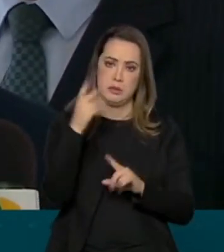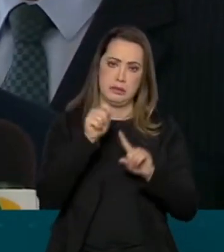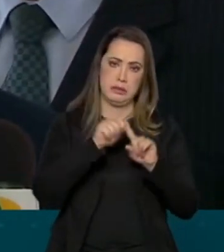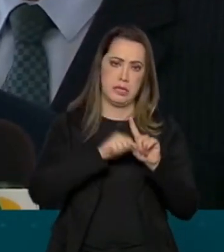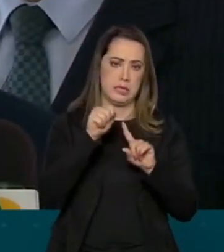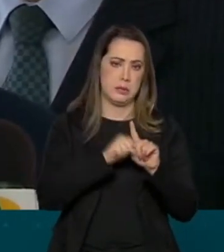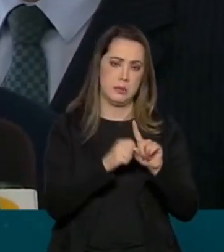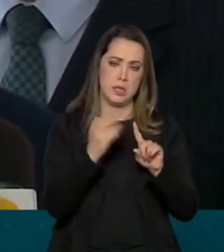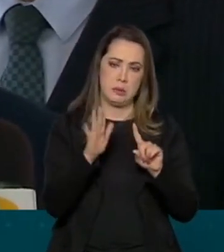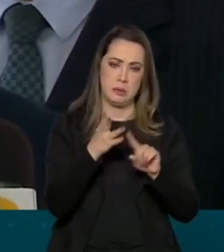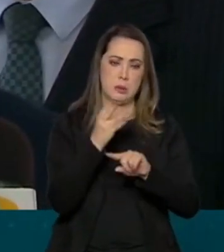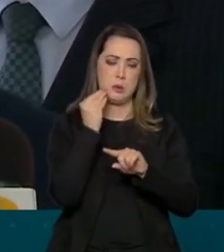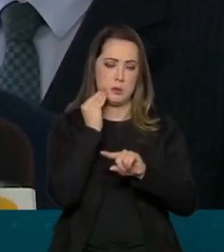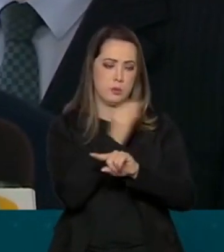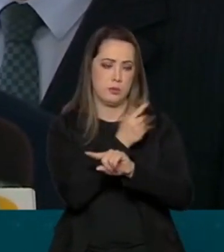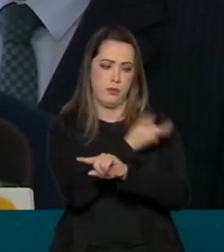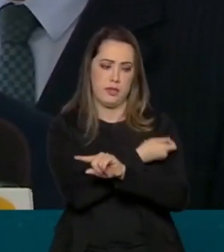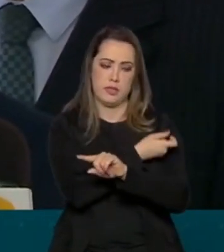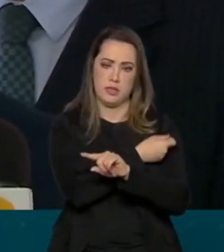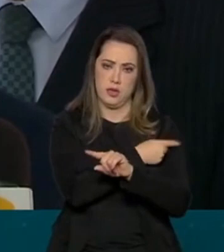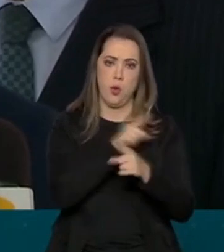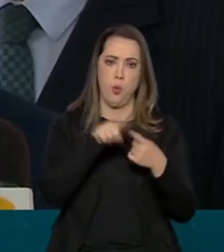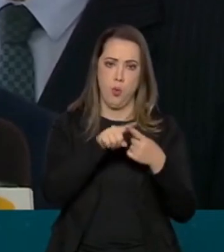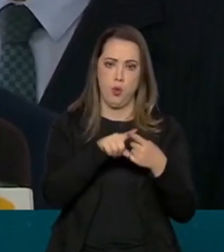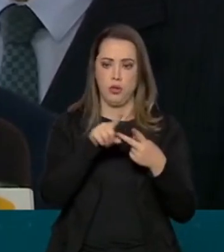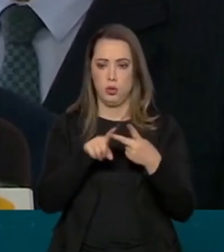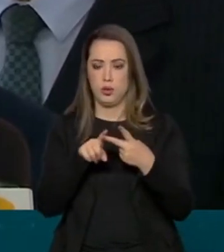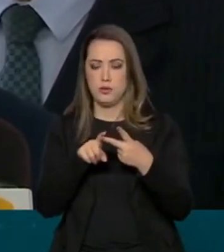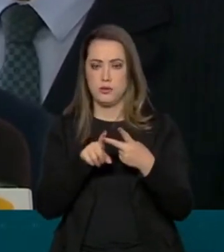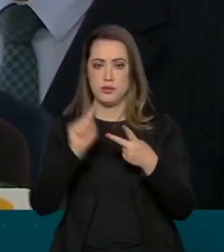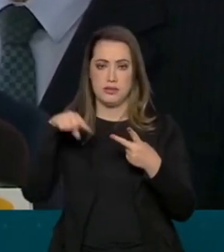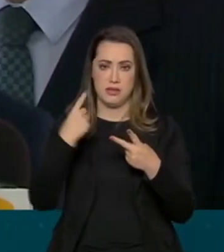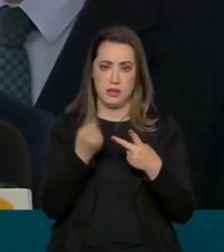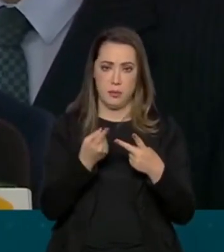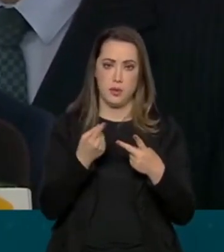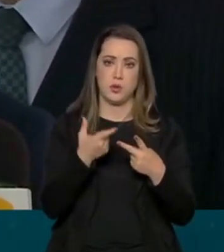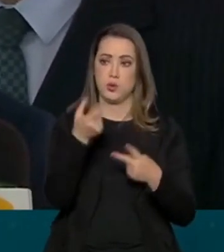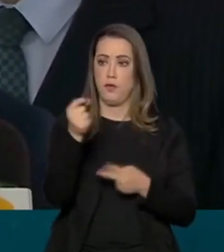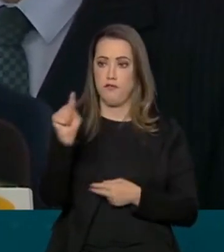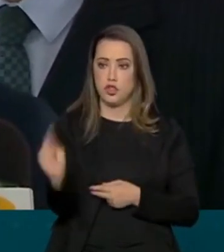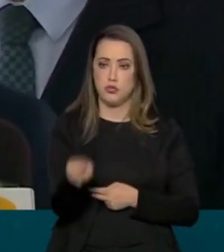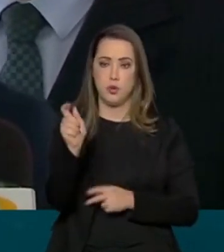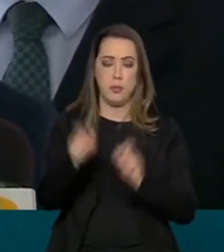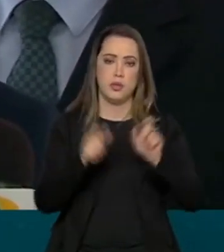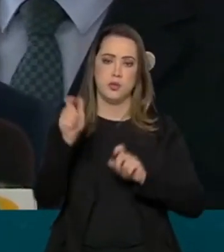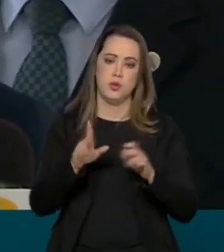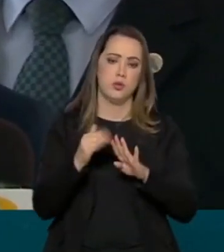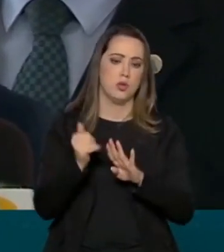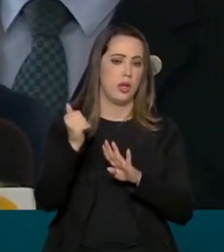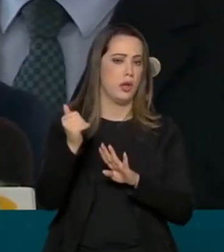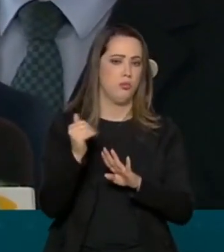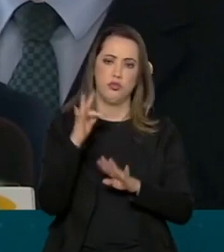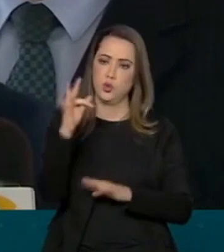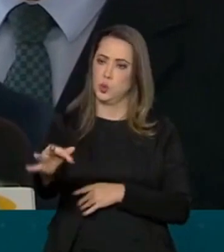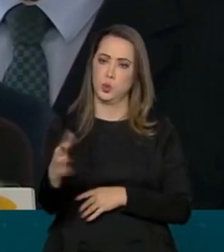fazer o teste inicial, os testes fase 1 e 2. Depois, com as 20 mil pessoas, aí é um outro